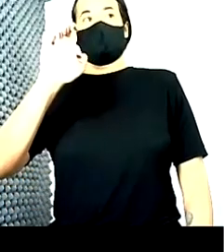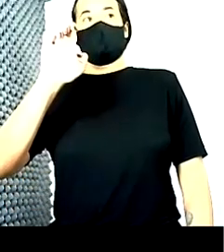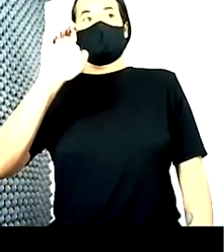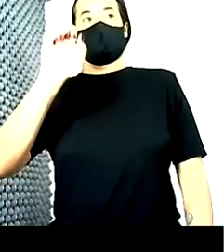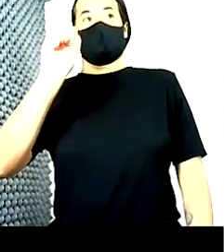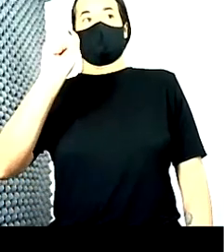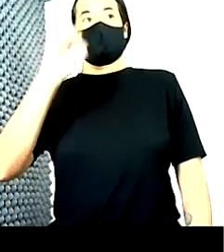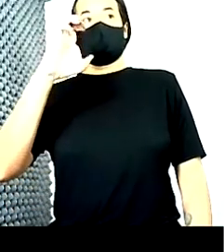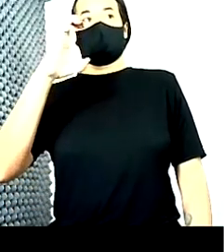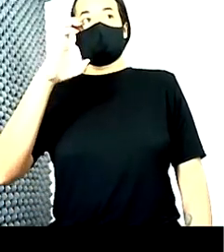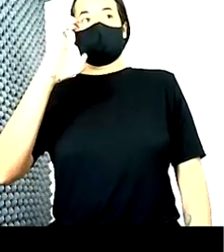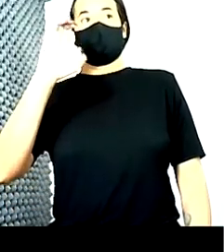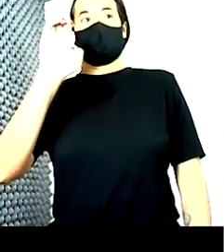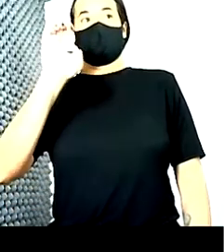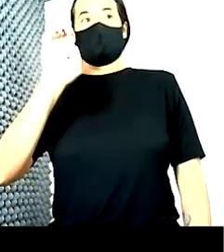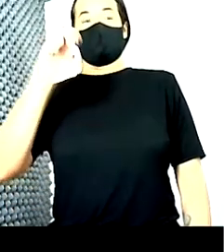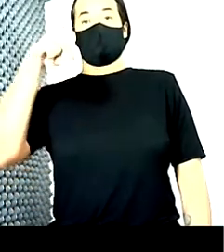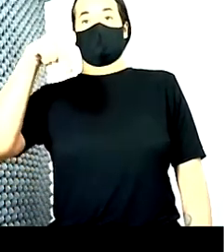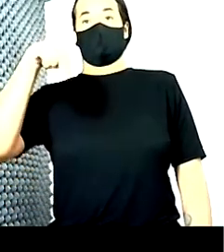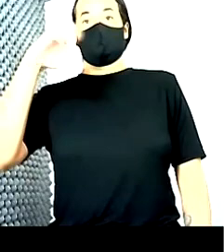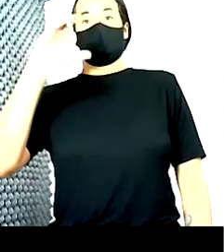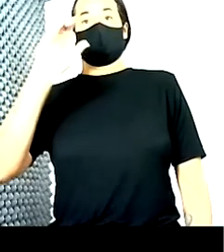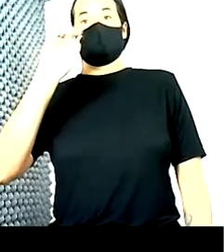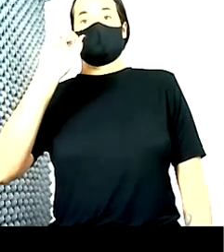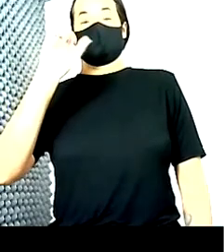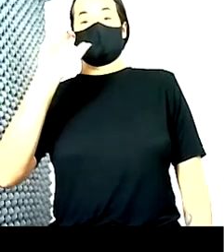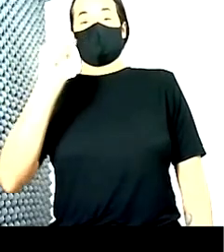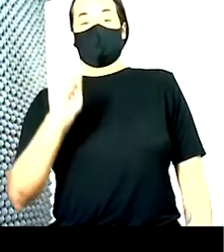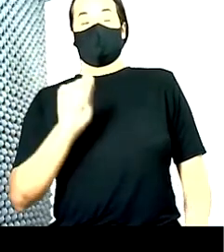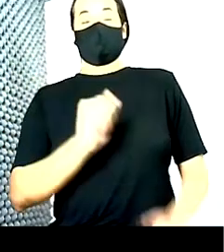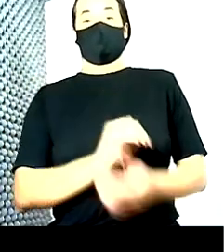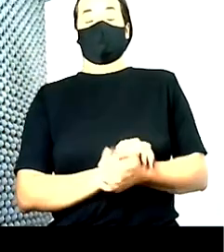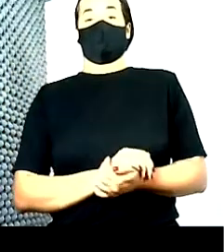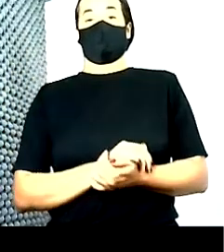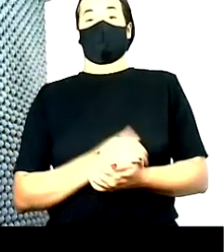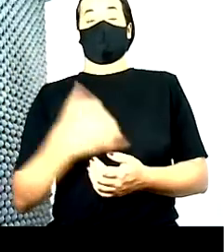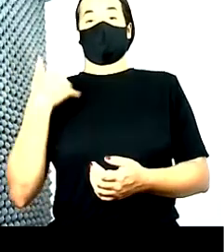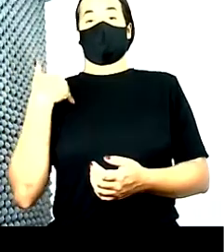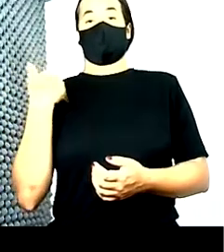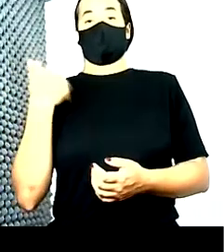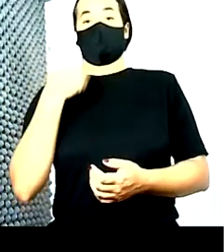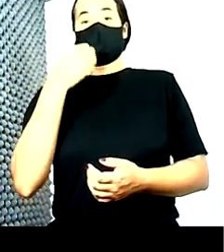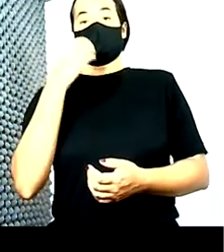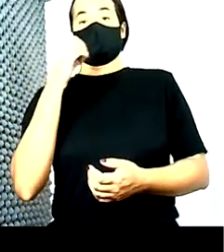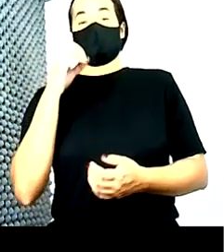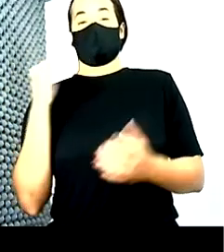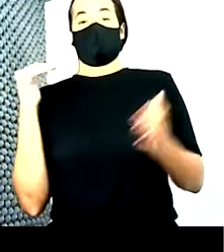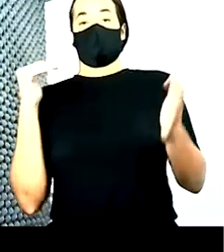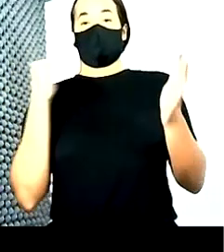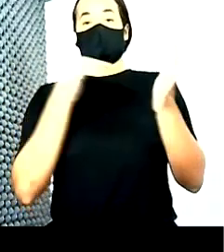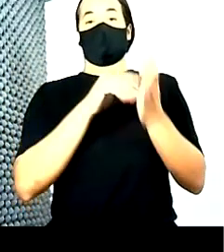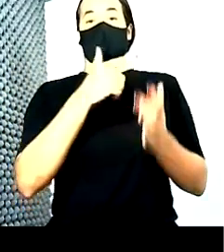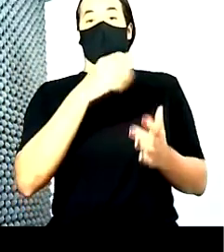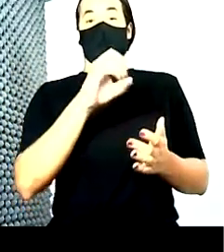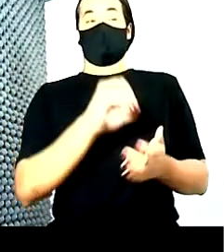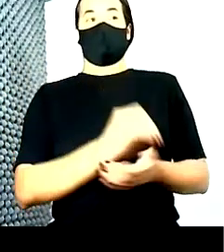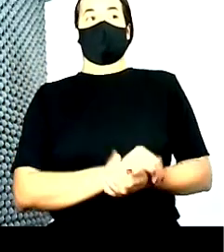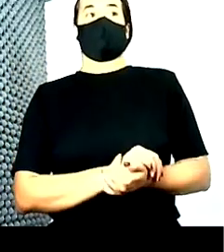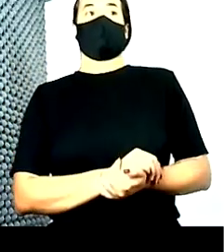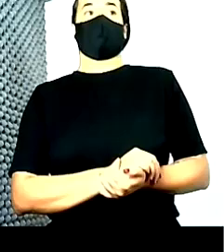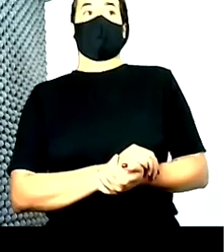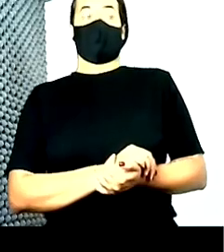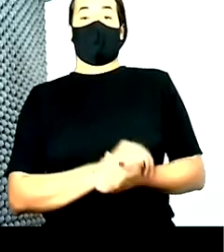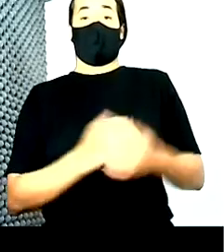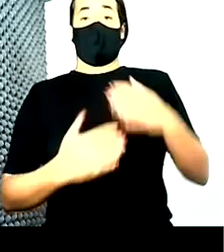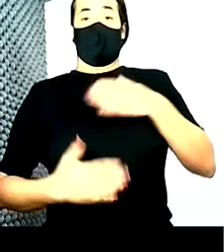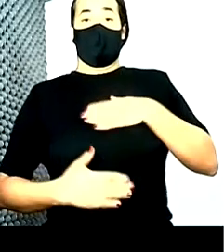dos 10 até aos 20 anos de idade, começando com a puberdade e continuando na maturidade